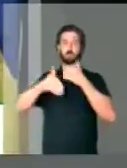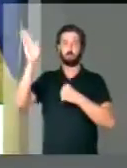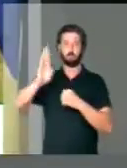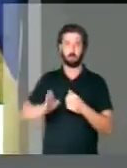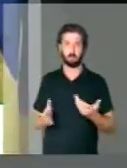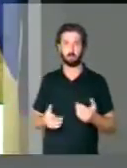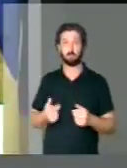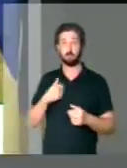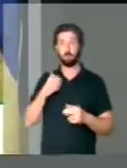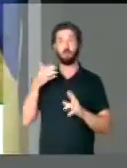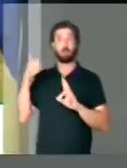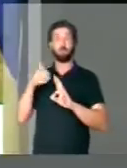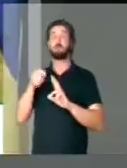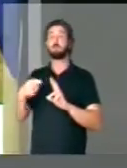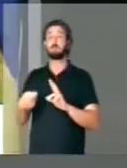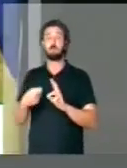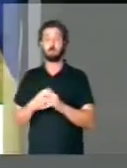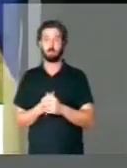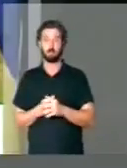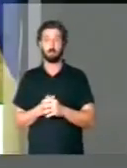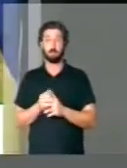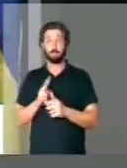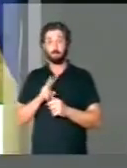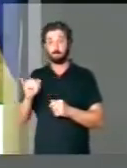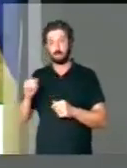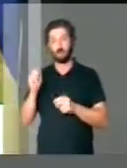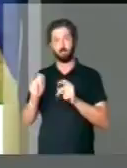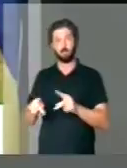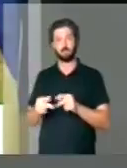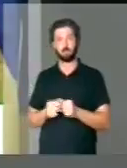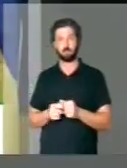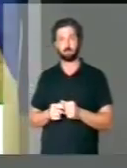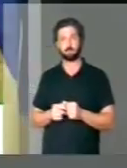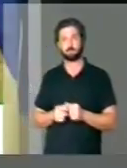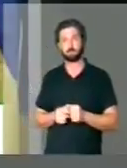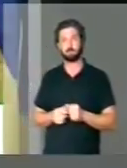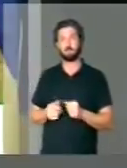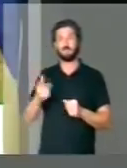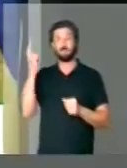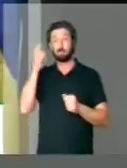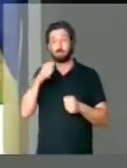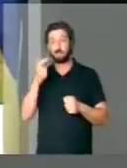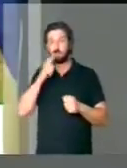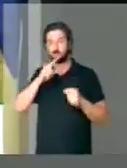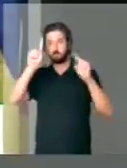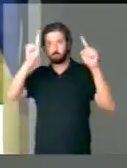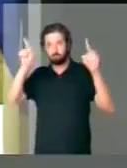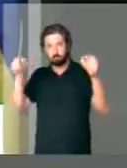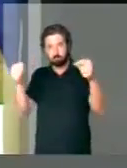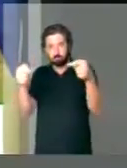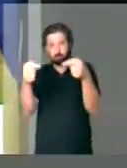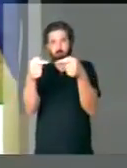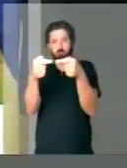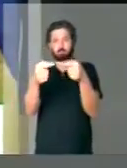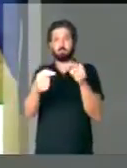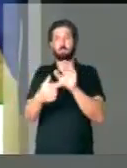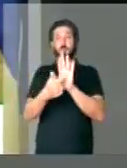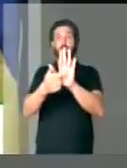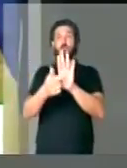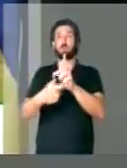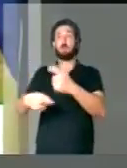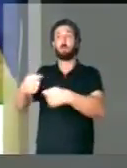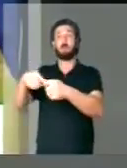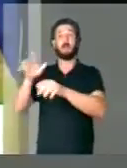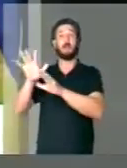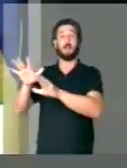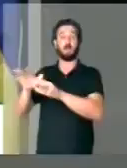nosso país, e eu me refiro àqueles que irão se aposentar. Nós temos que chegar num denominador comum para sinalizar ao mercado